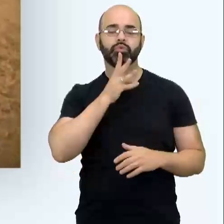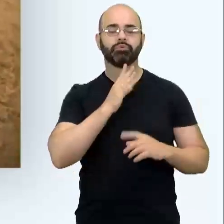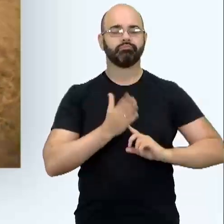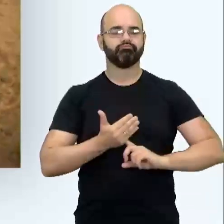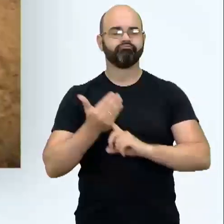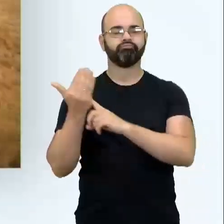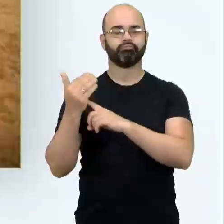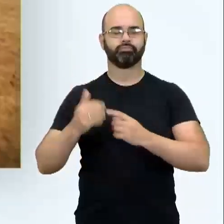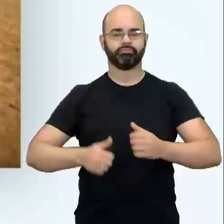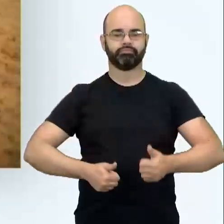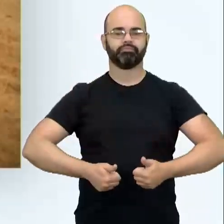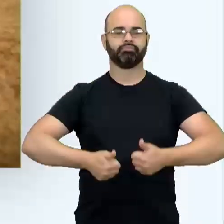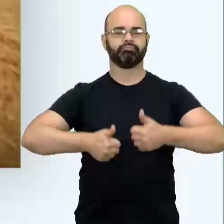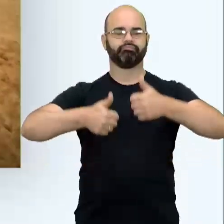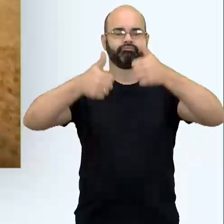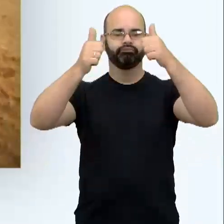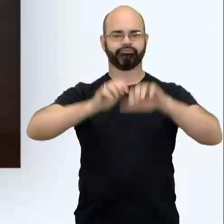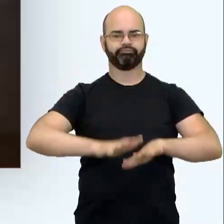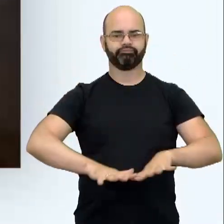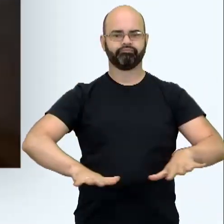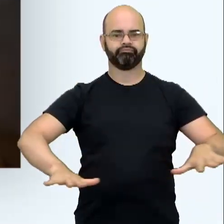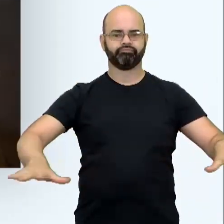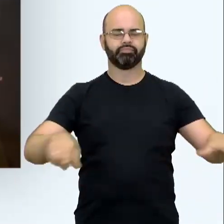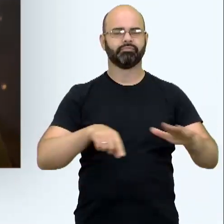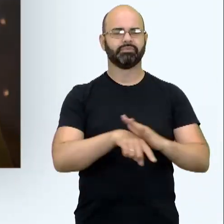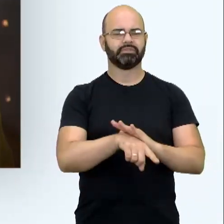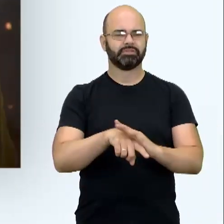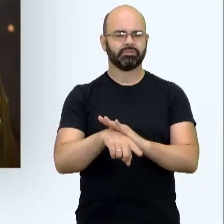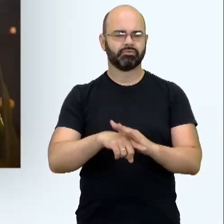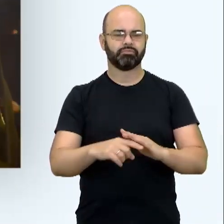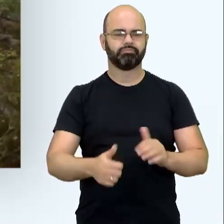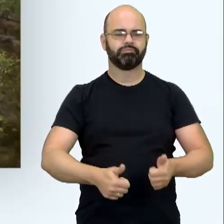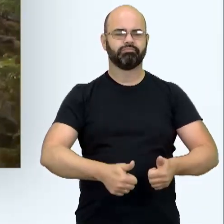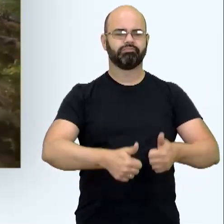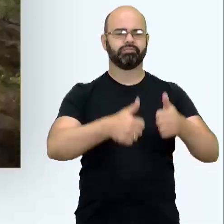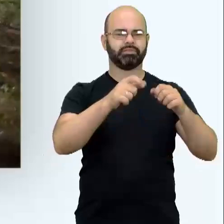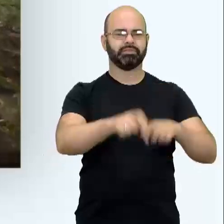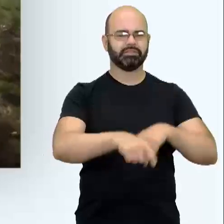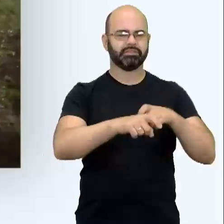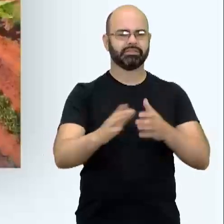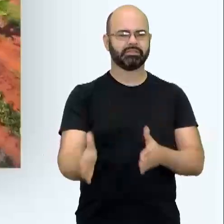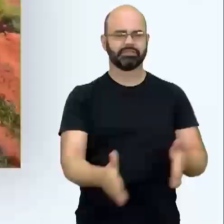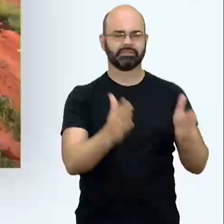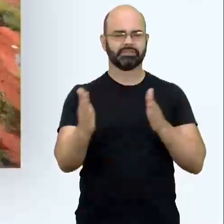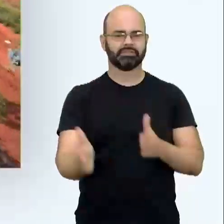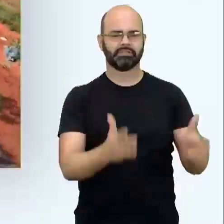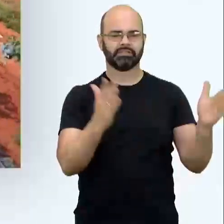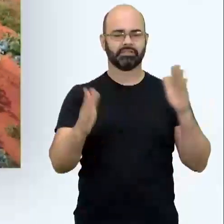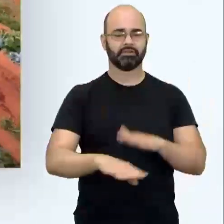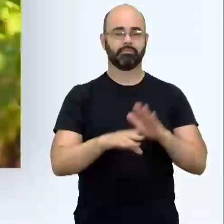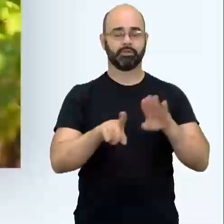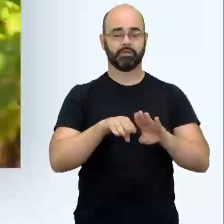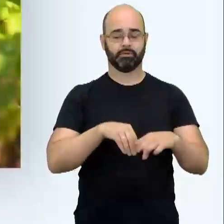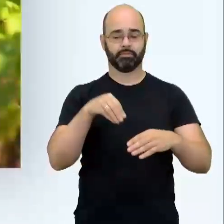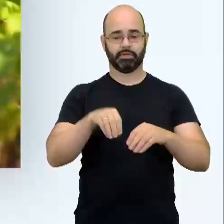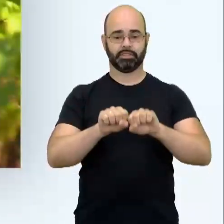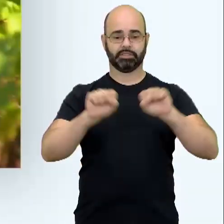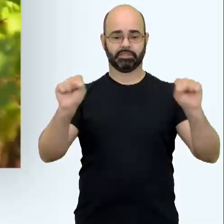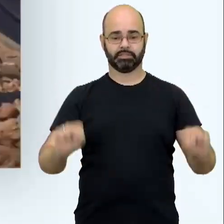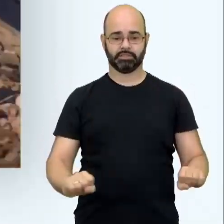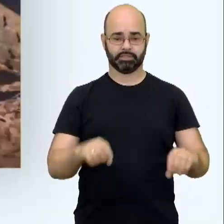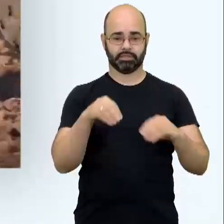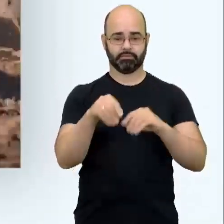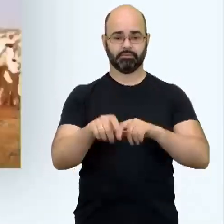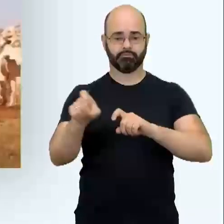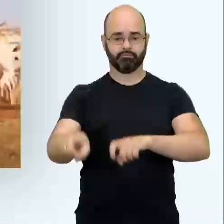tecnologia transformaram o Cerrado em uma potência agrícola nacional, que inclusive desenvolve sistemas de plantio inovadores, como o que